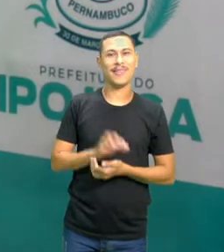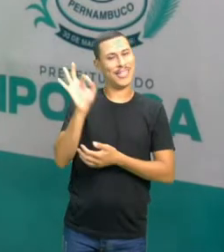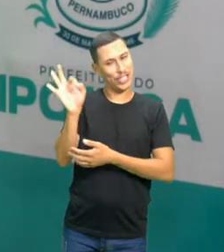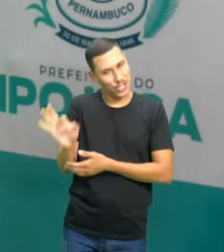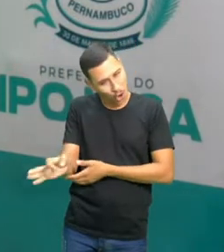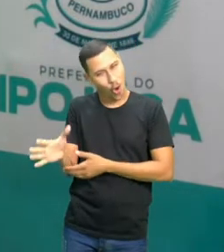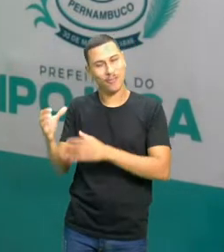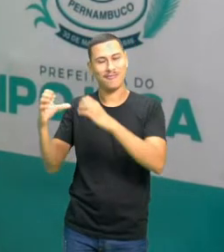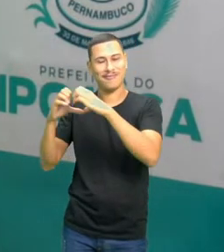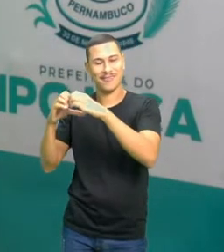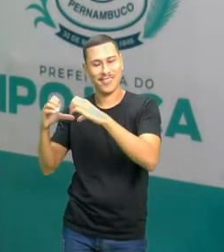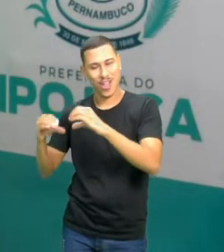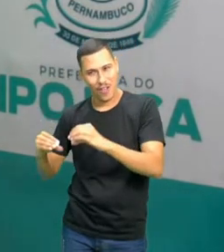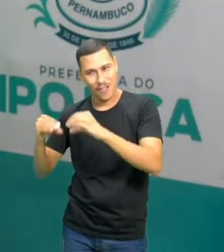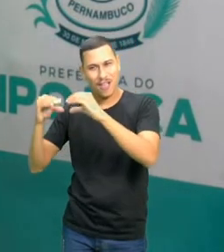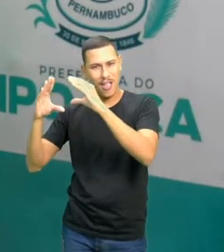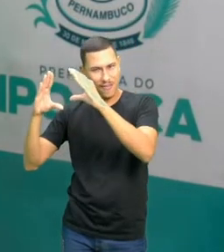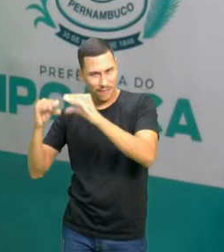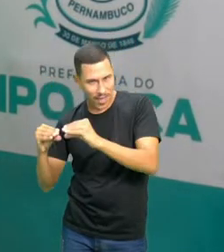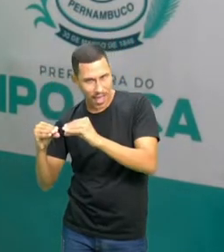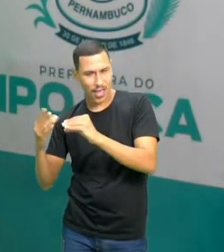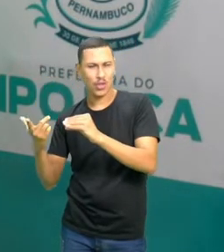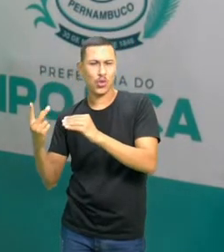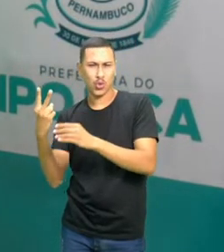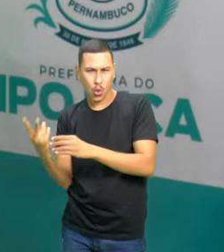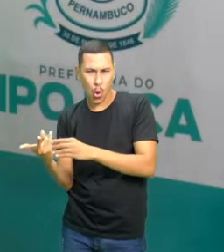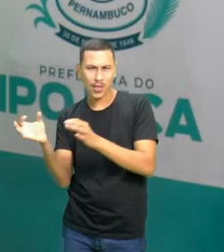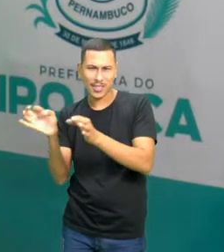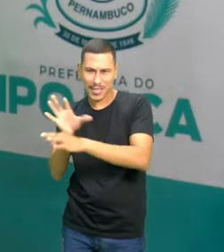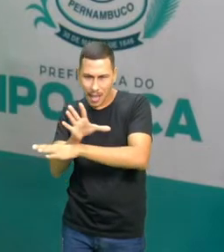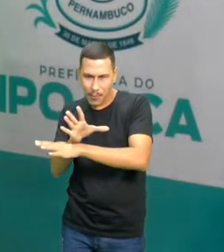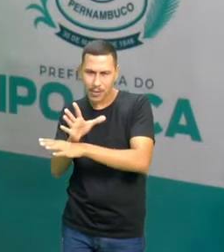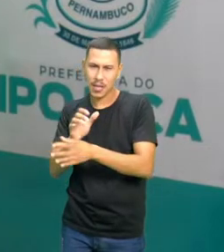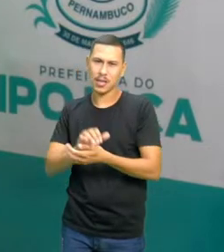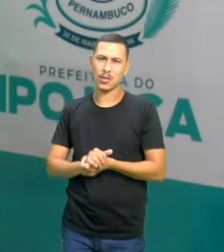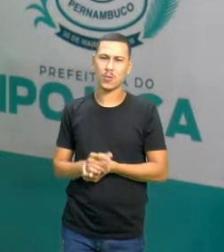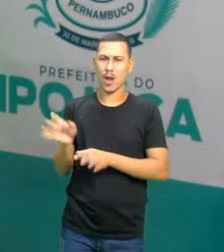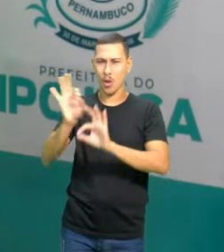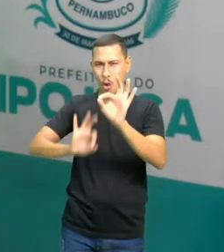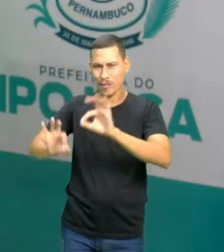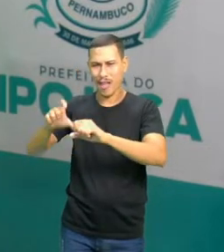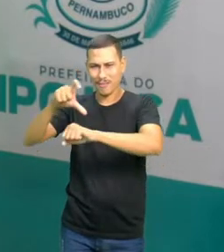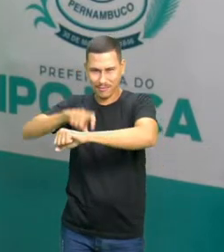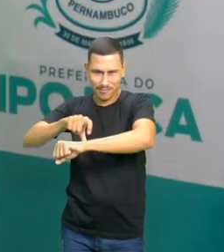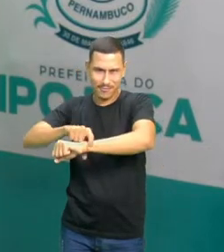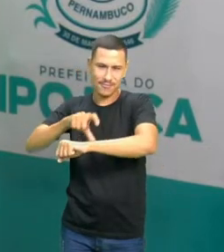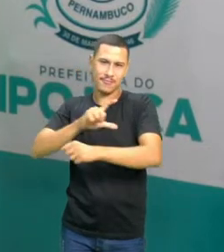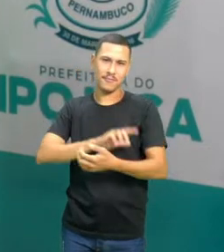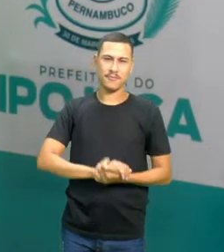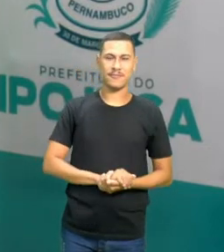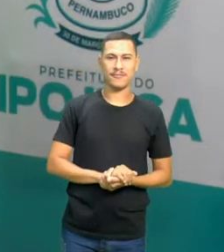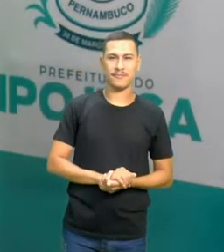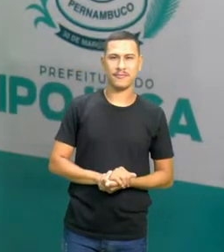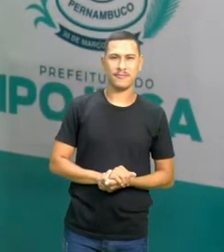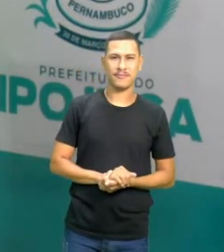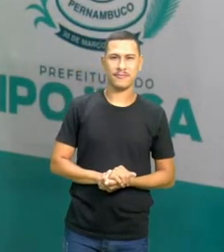Acertou. É os dois corações pequenos, fechando a sequência da montagem da pulseira.